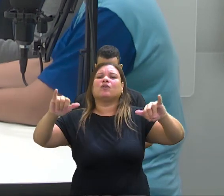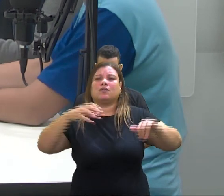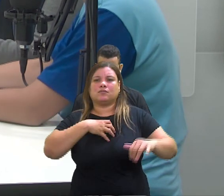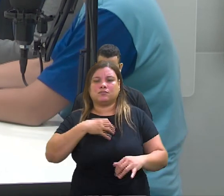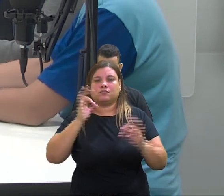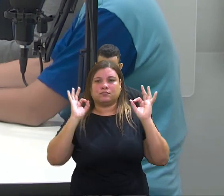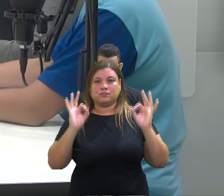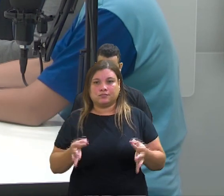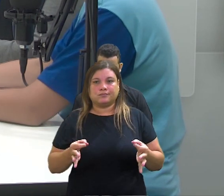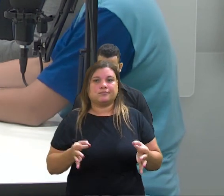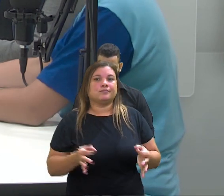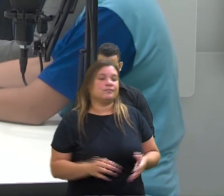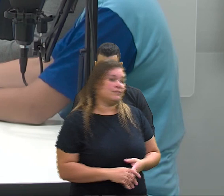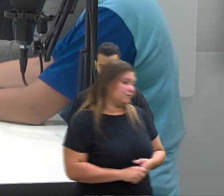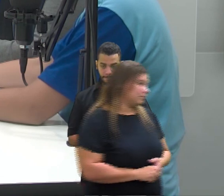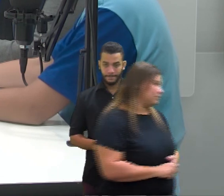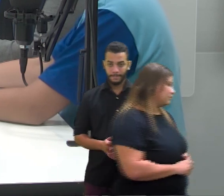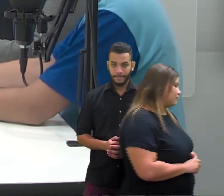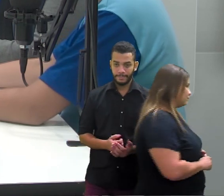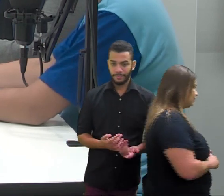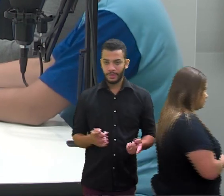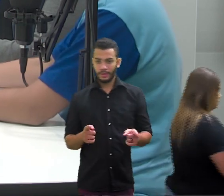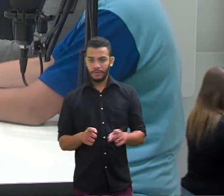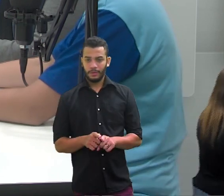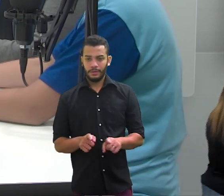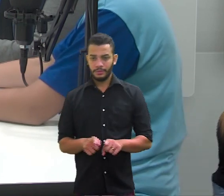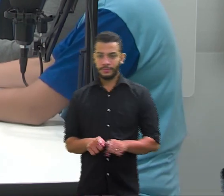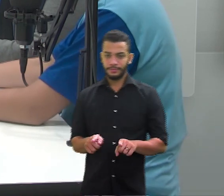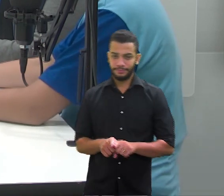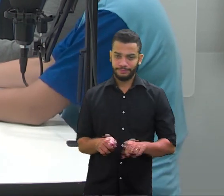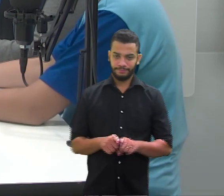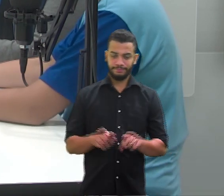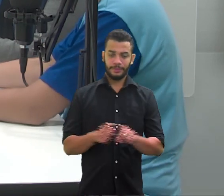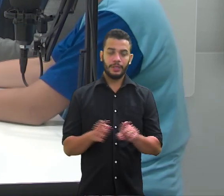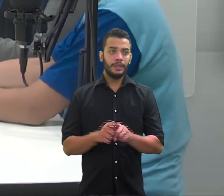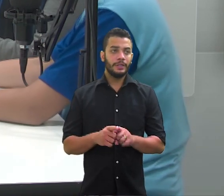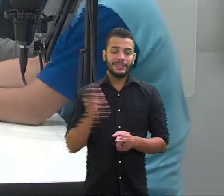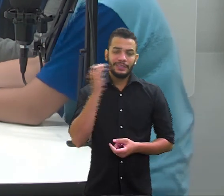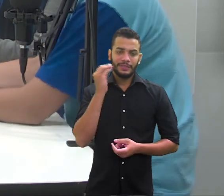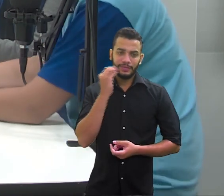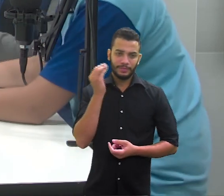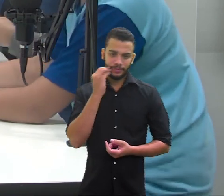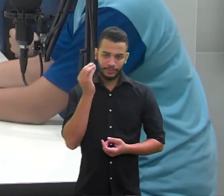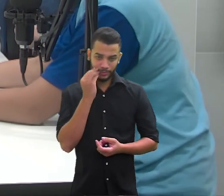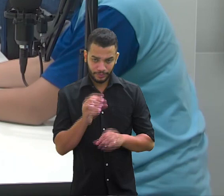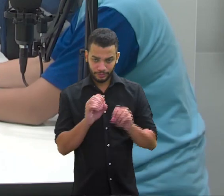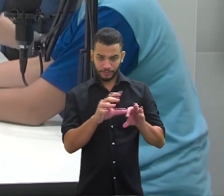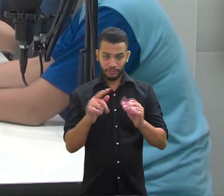que o programa ele ultrapassa a comunidade escolar, que fica no